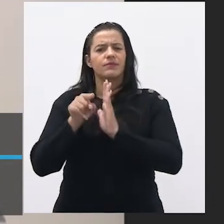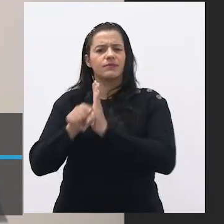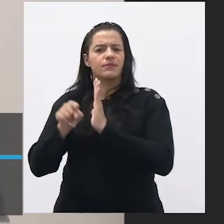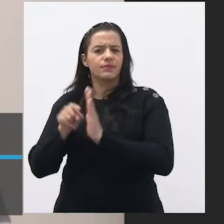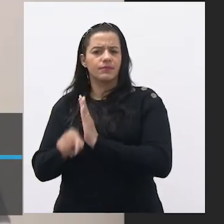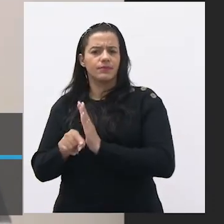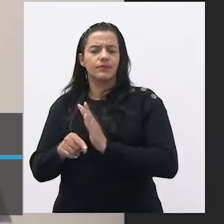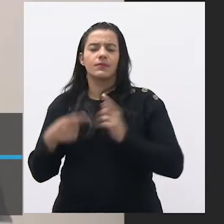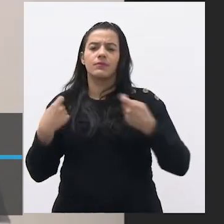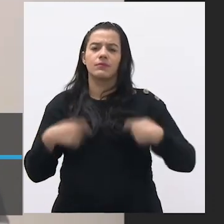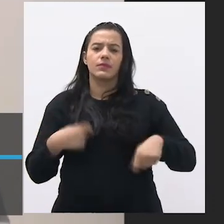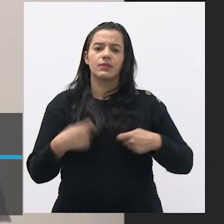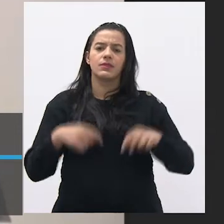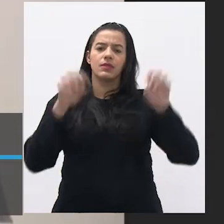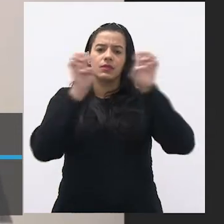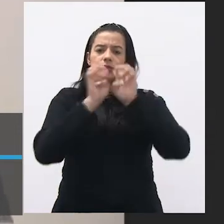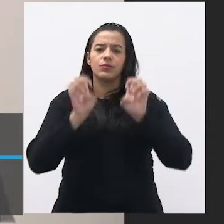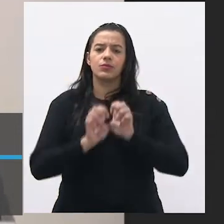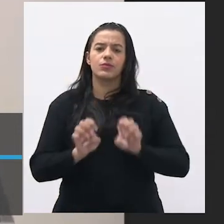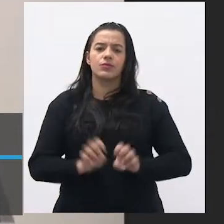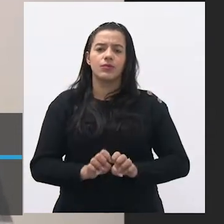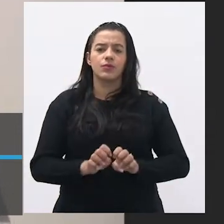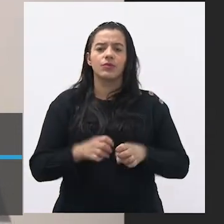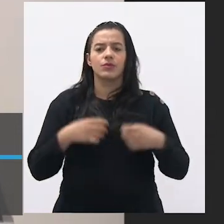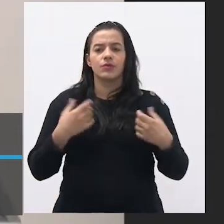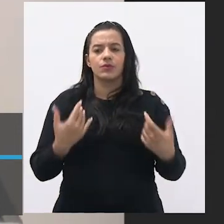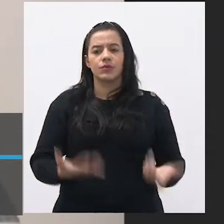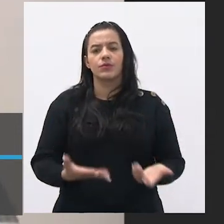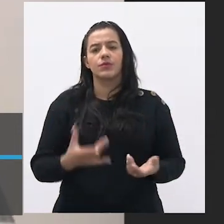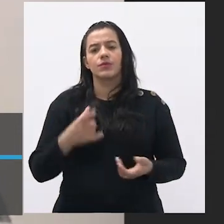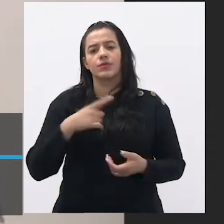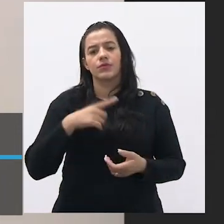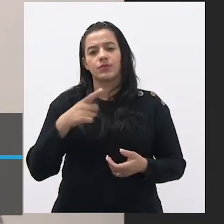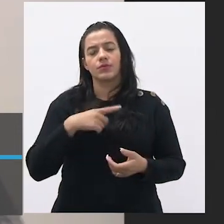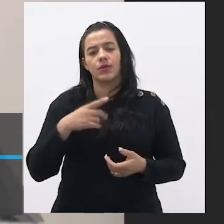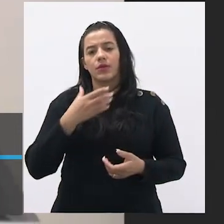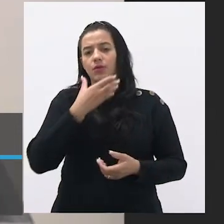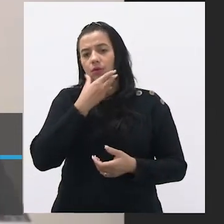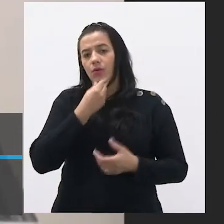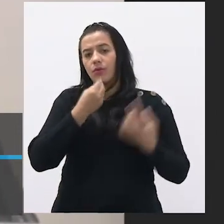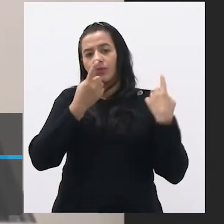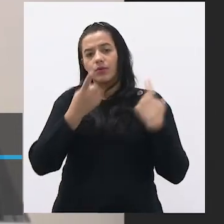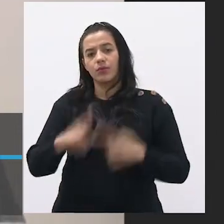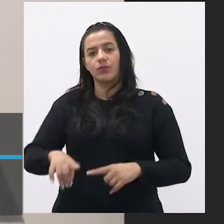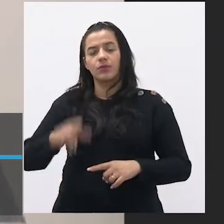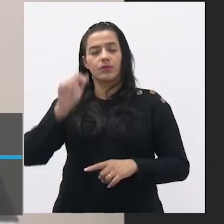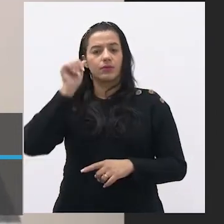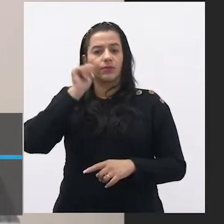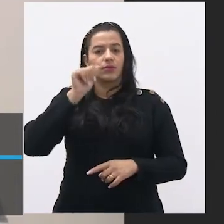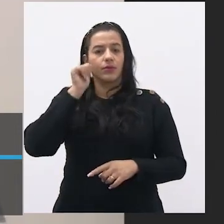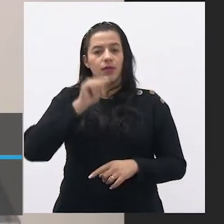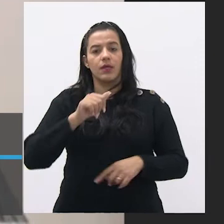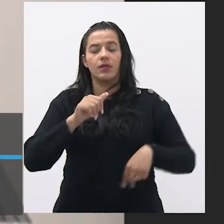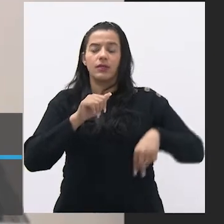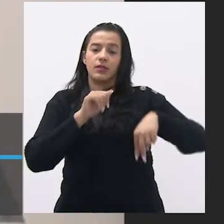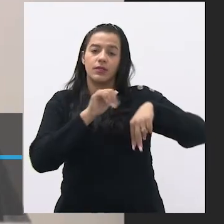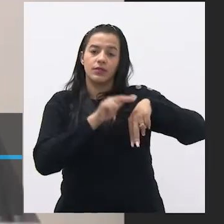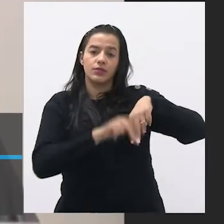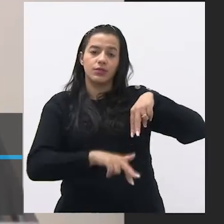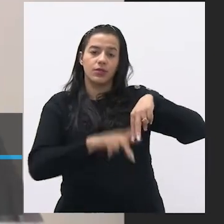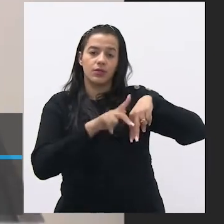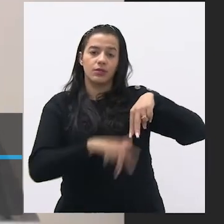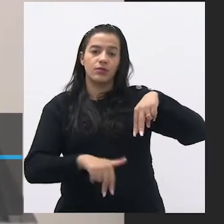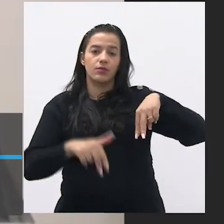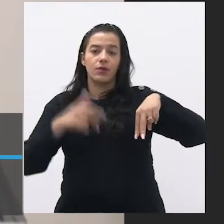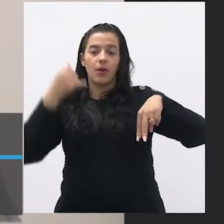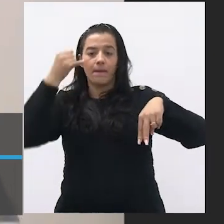questões estruturais. E o machismo e a LGBTfobia, né, são preconceitos de gênero, eles trazem esse